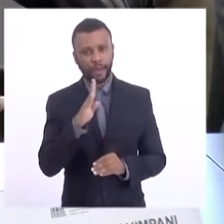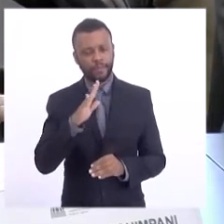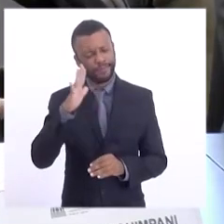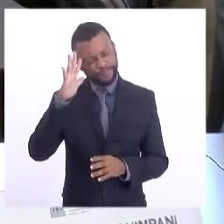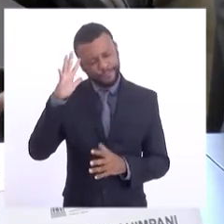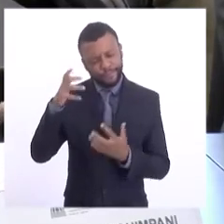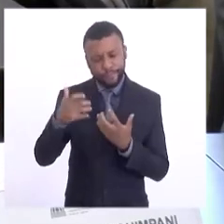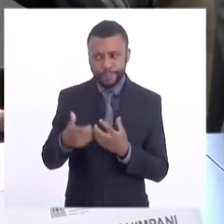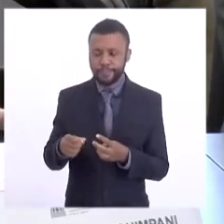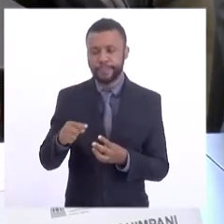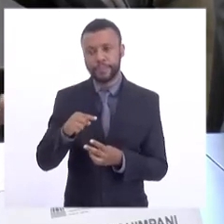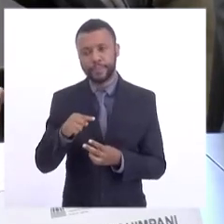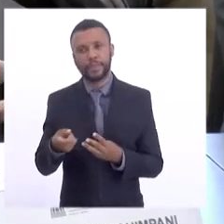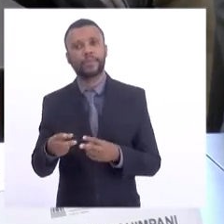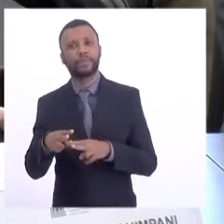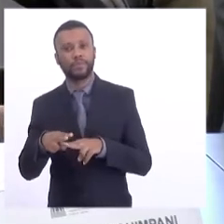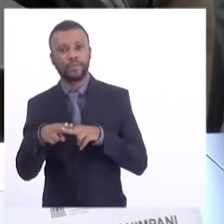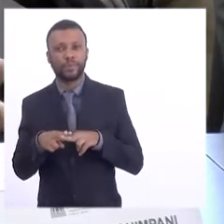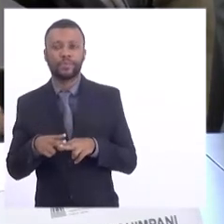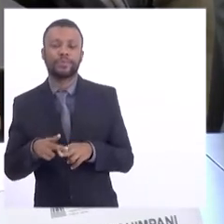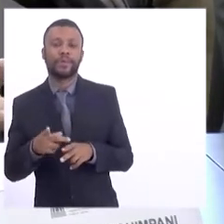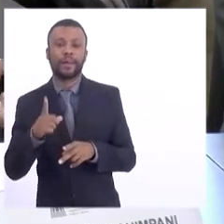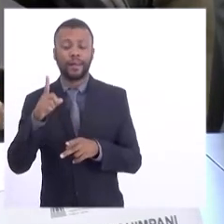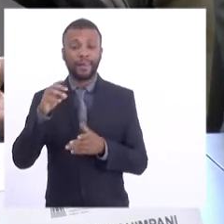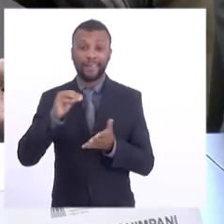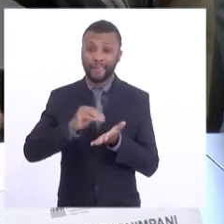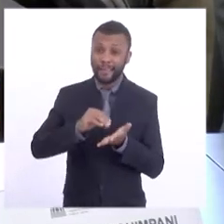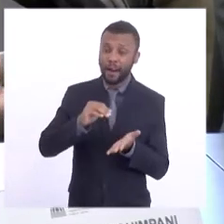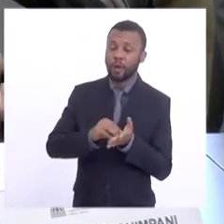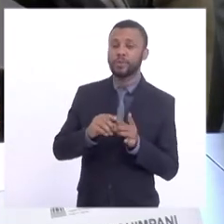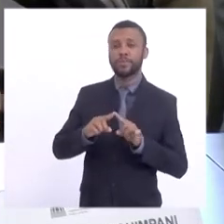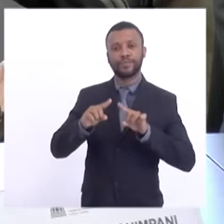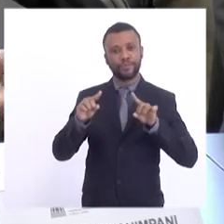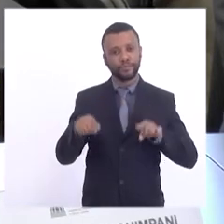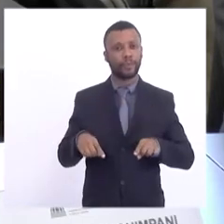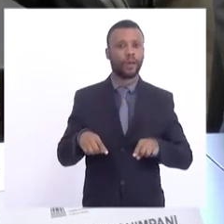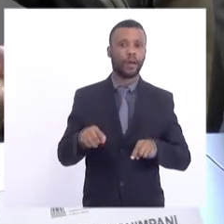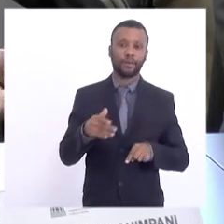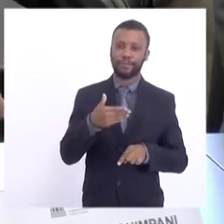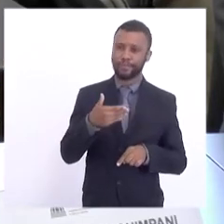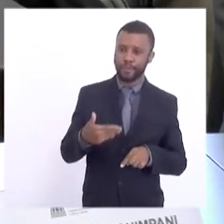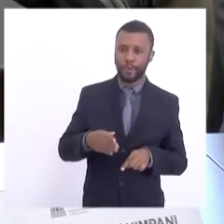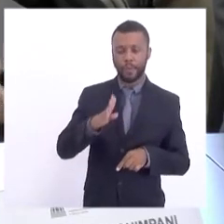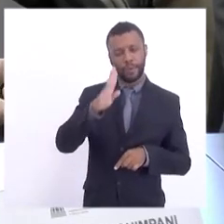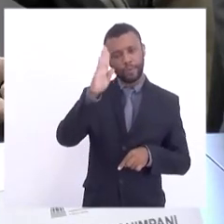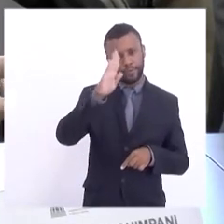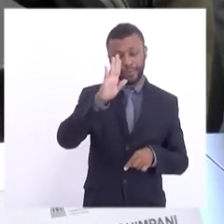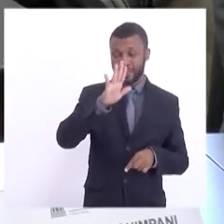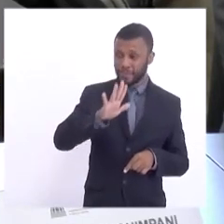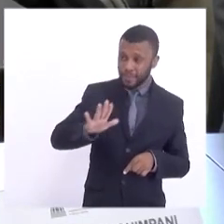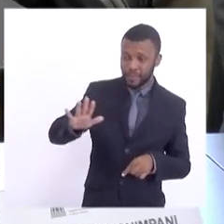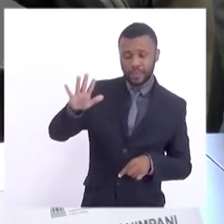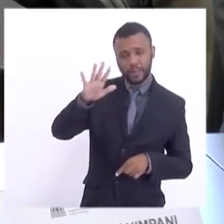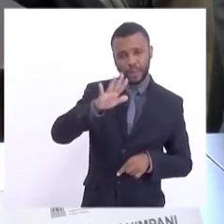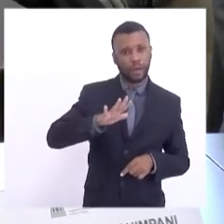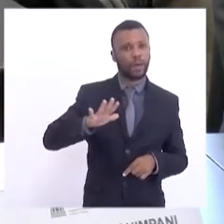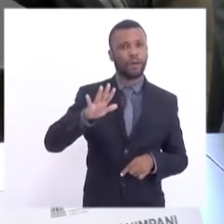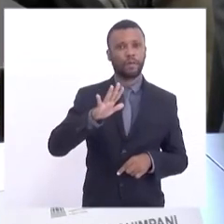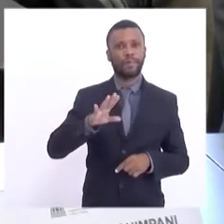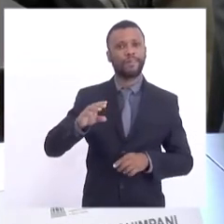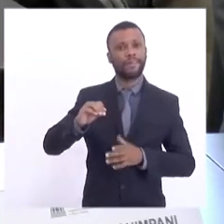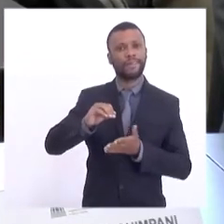vem à mente três razões deficiências de quadro né só mas ela do seu o brasileiro em geral é